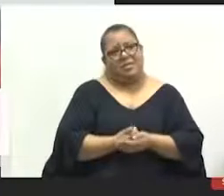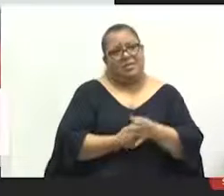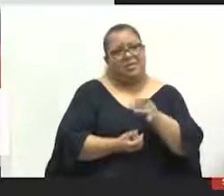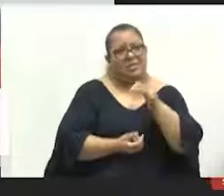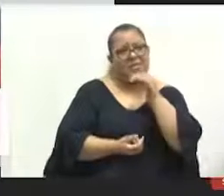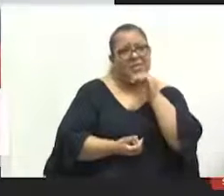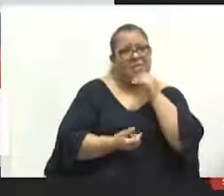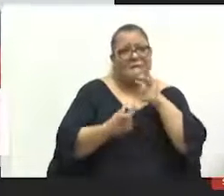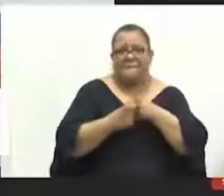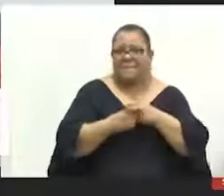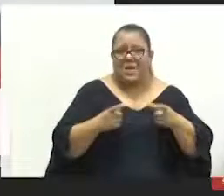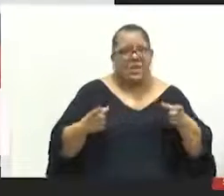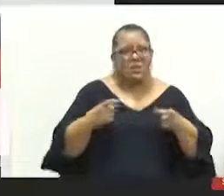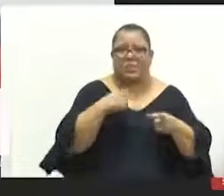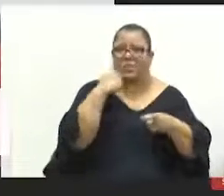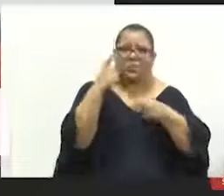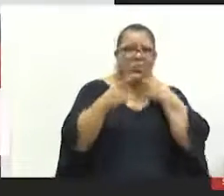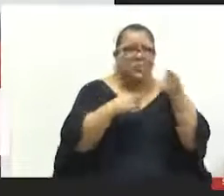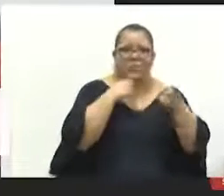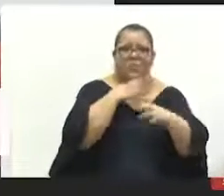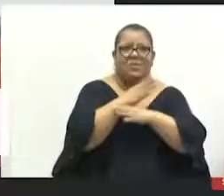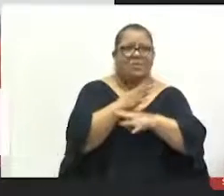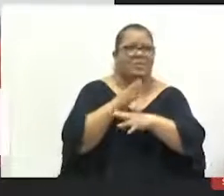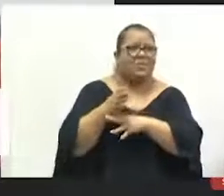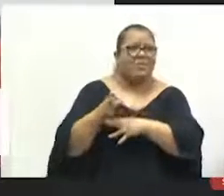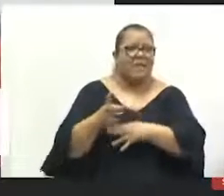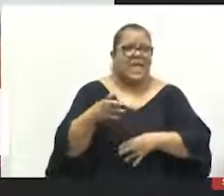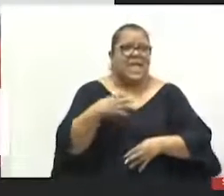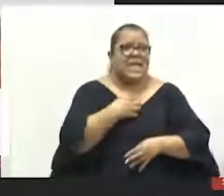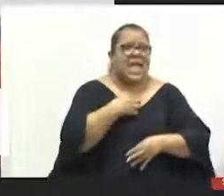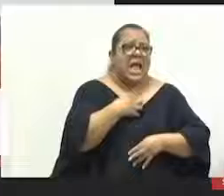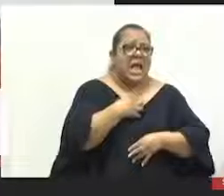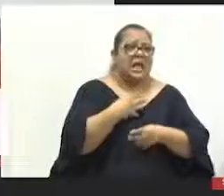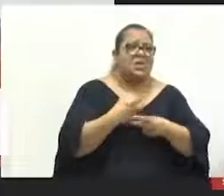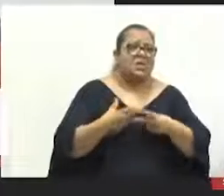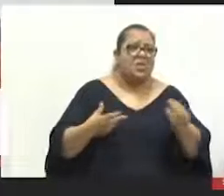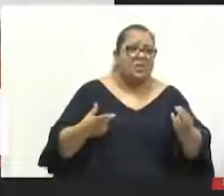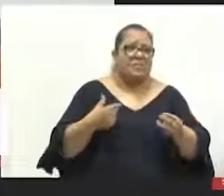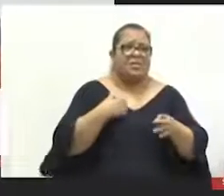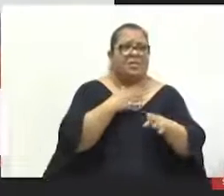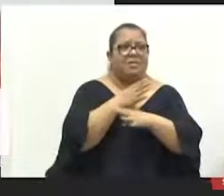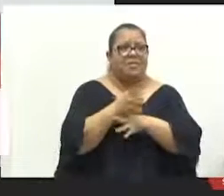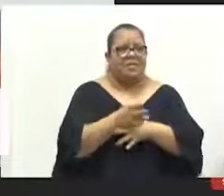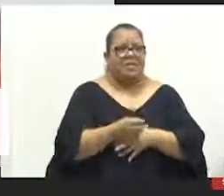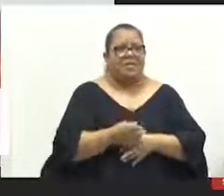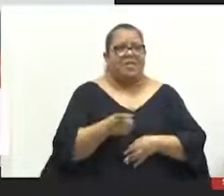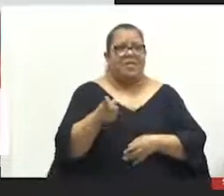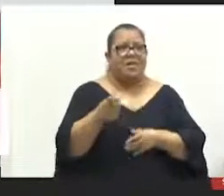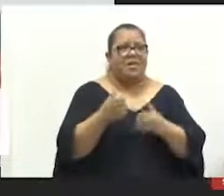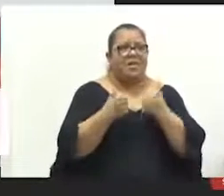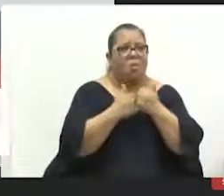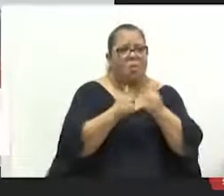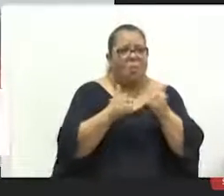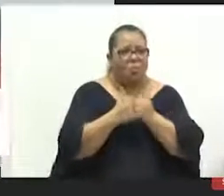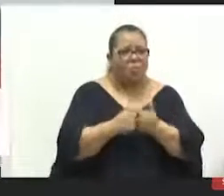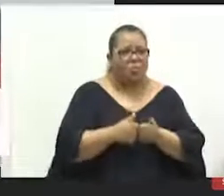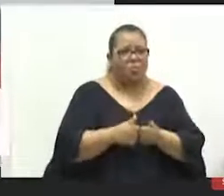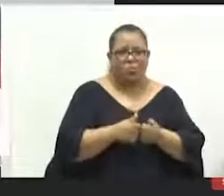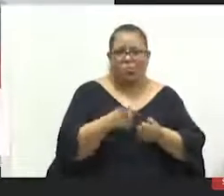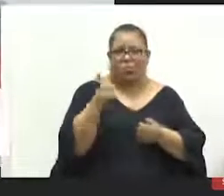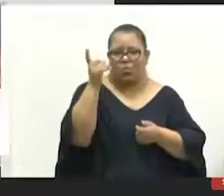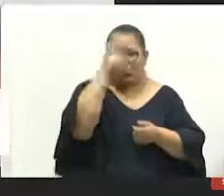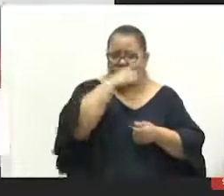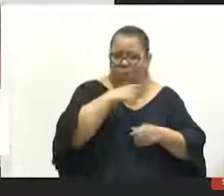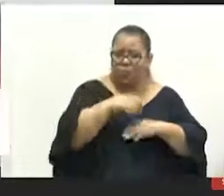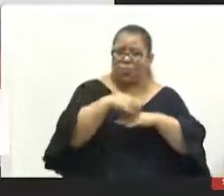imagina, a maioria não vão, só vão se os municípios levar, aí é carro, tem que ir um ônibus, 2 ônibus, 3 ônibus para levar essas mulheres para fazer. E eu